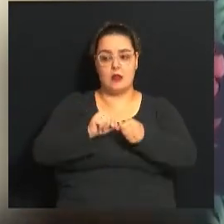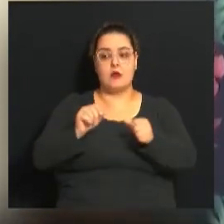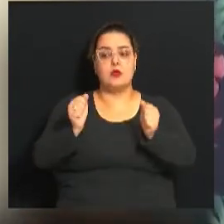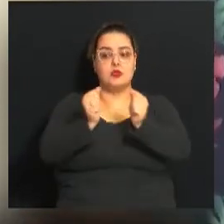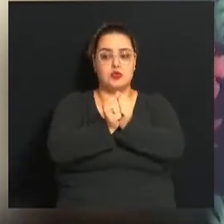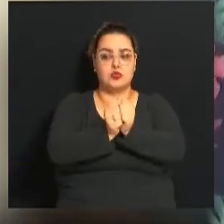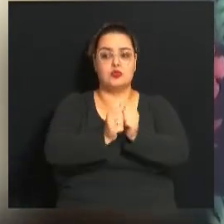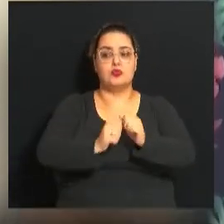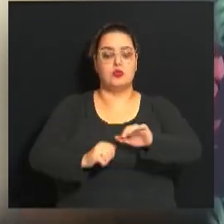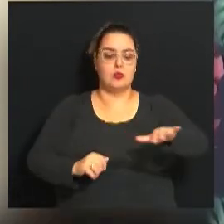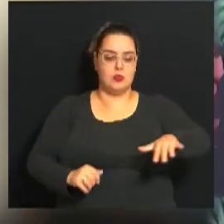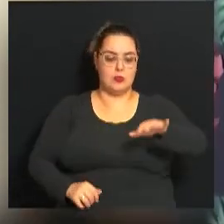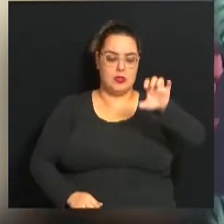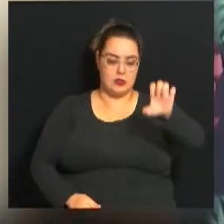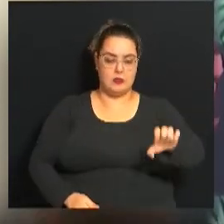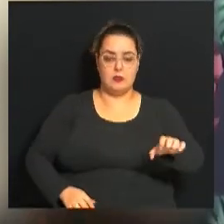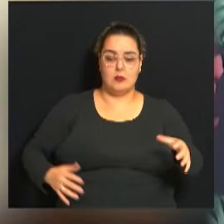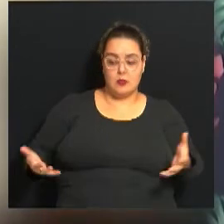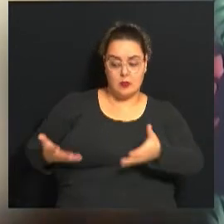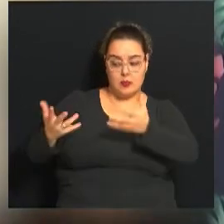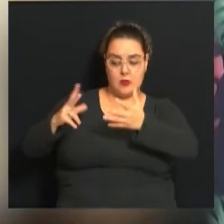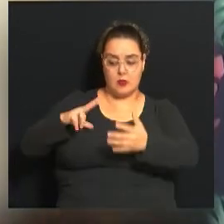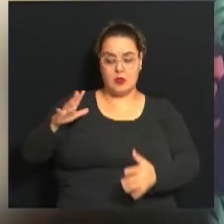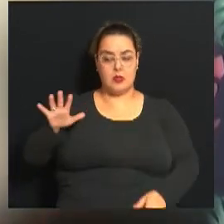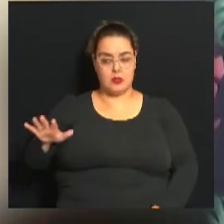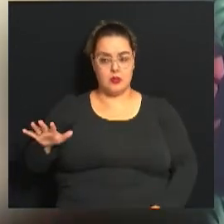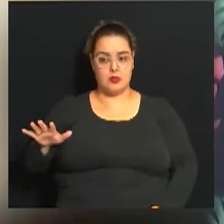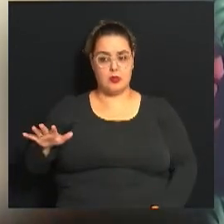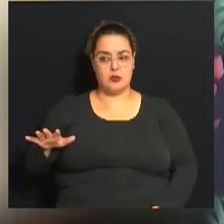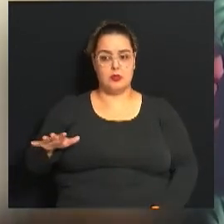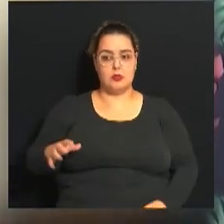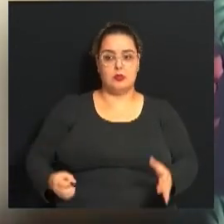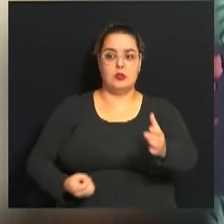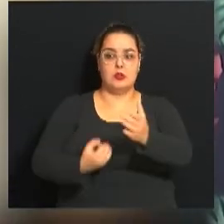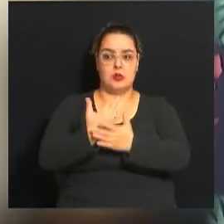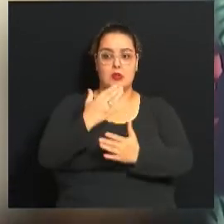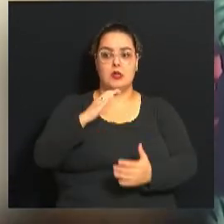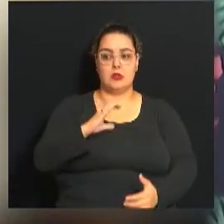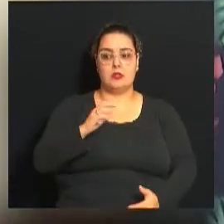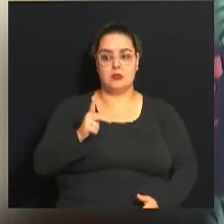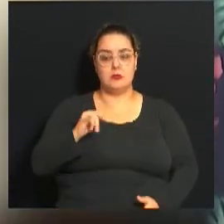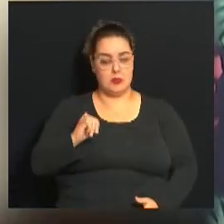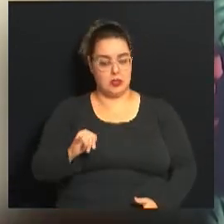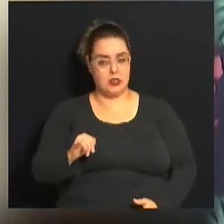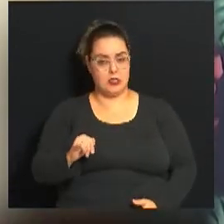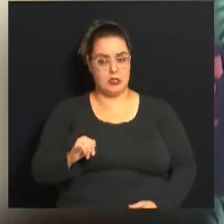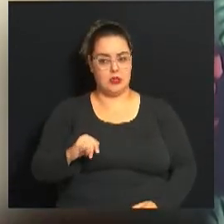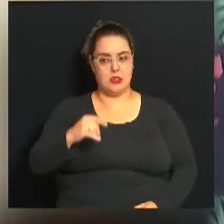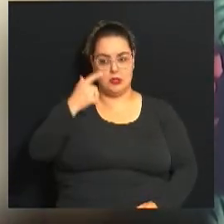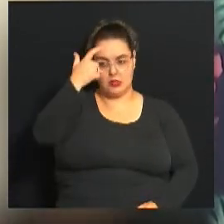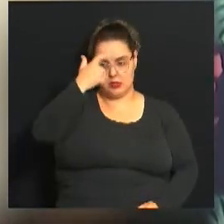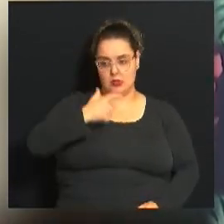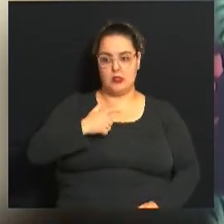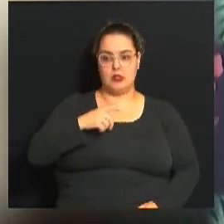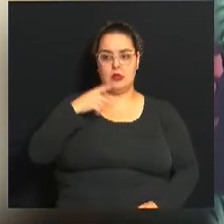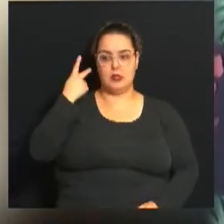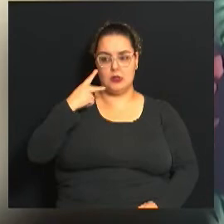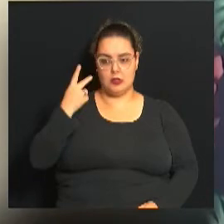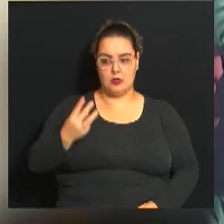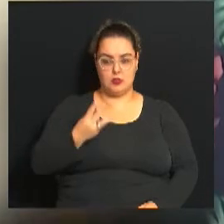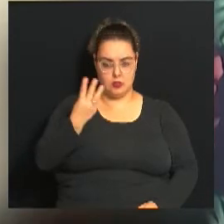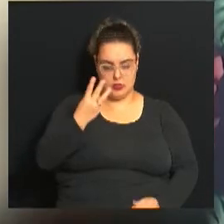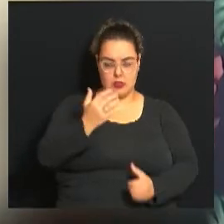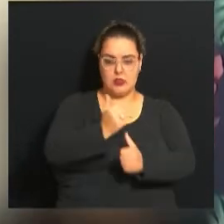mas a partir de uma iniciativa dela, da formação dessa CPI. Eu sou vereador, estou no meu 3º